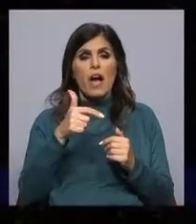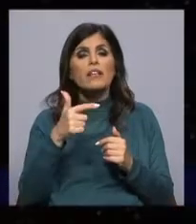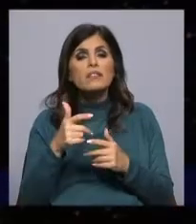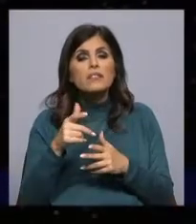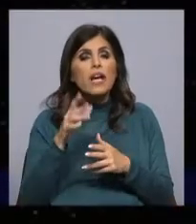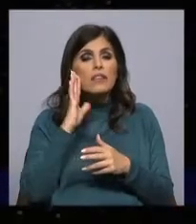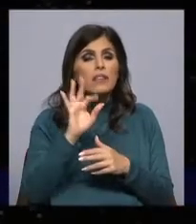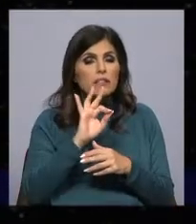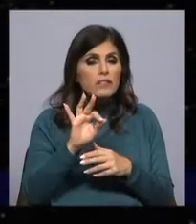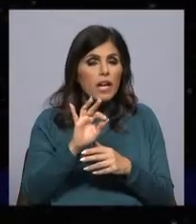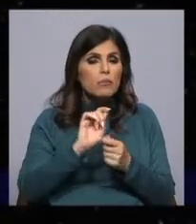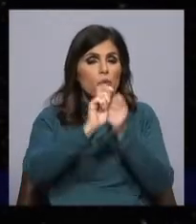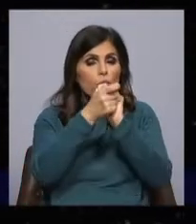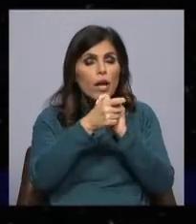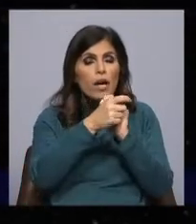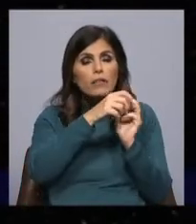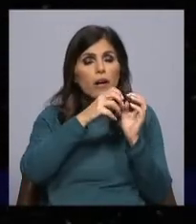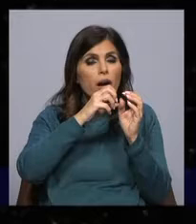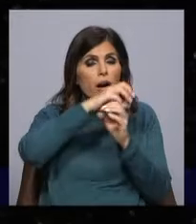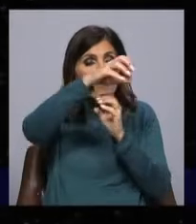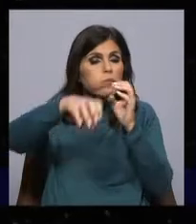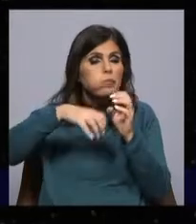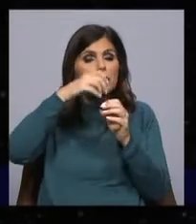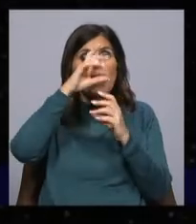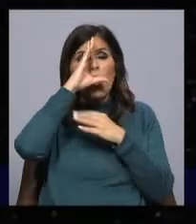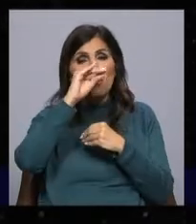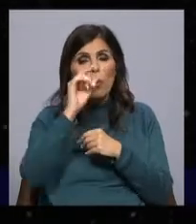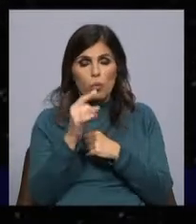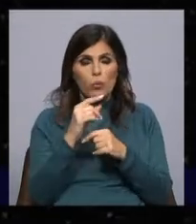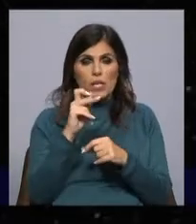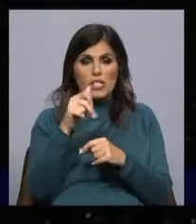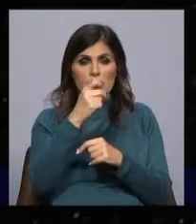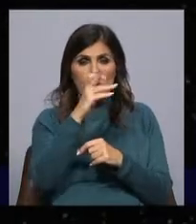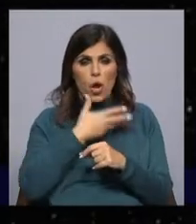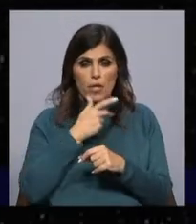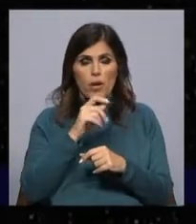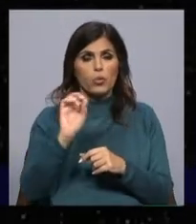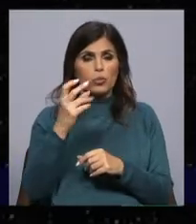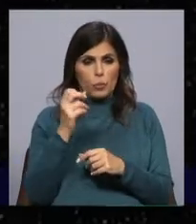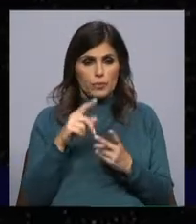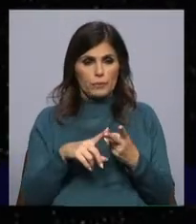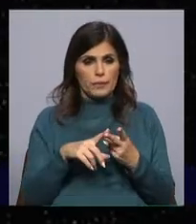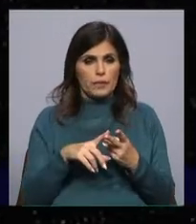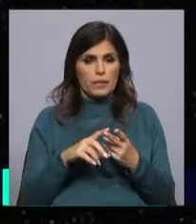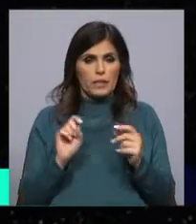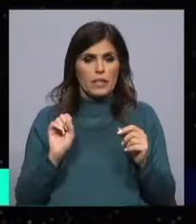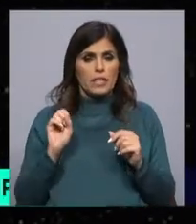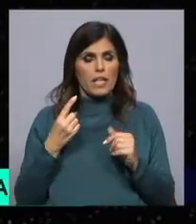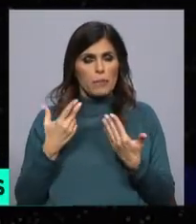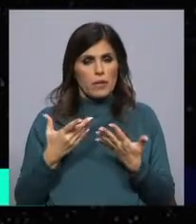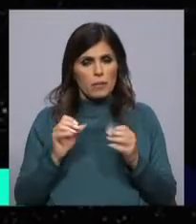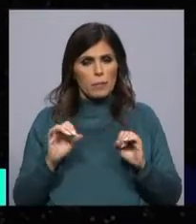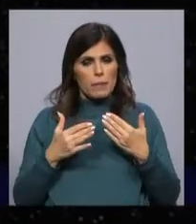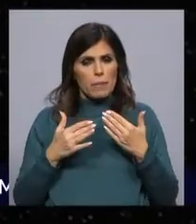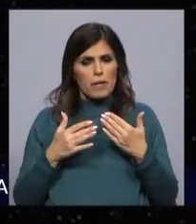digamos assim, alterar a órbita da Lua de um asteroide, isso lá para outubro. E, muito rapidamente, temos a primeira